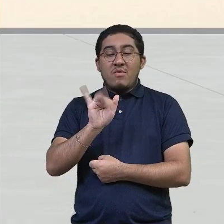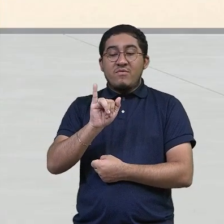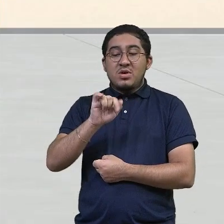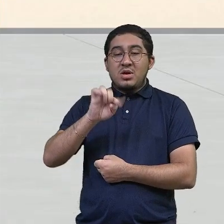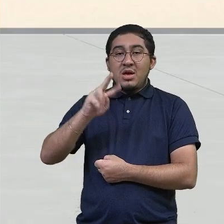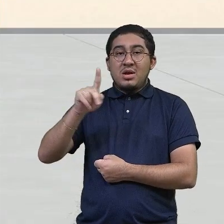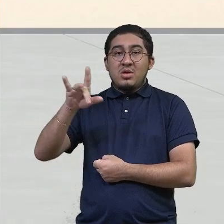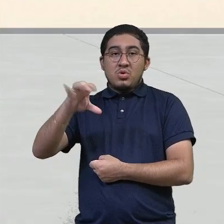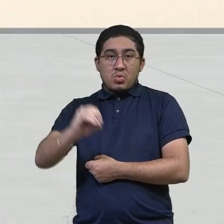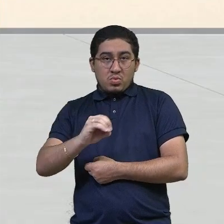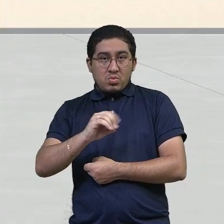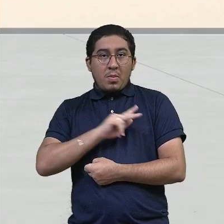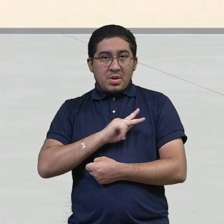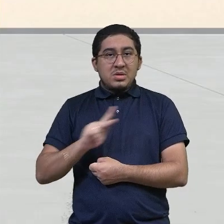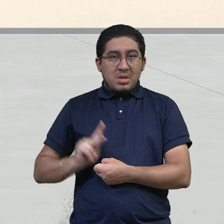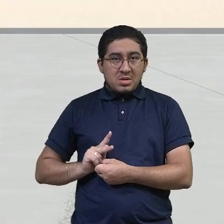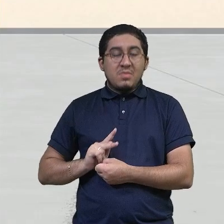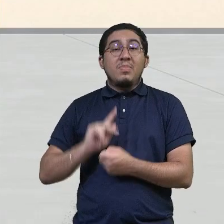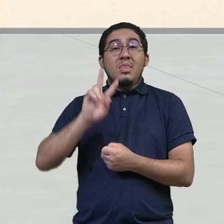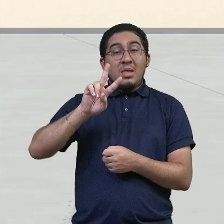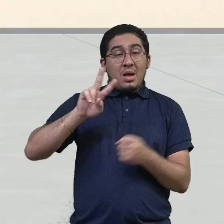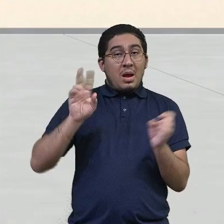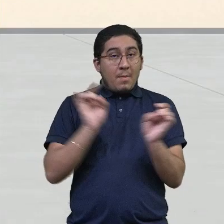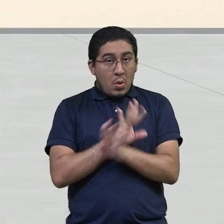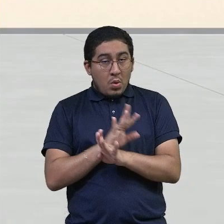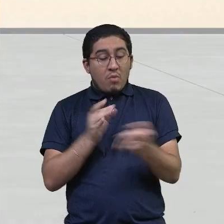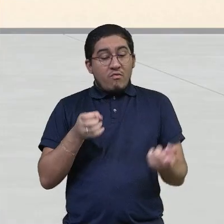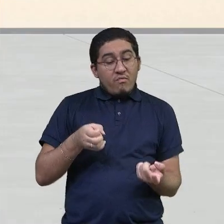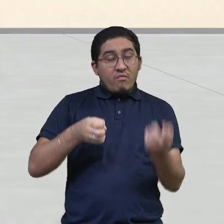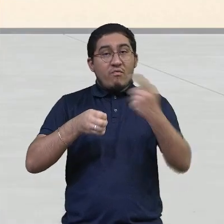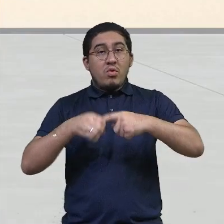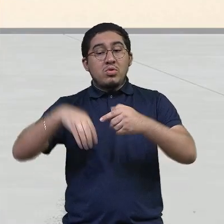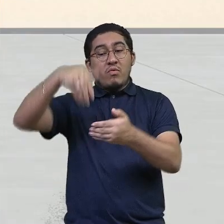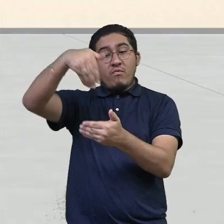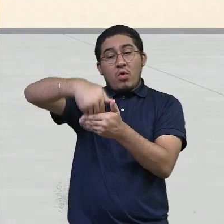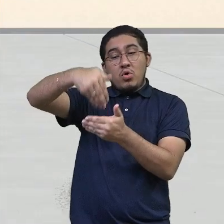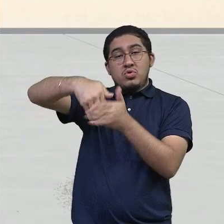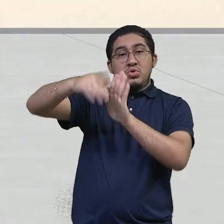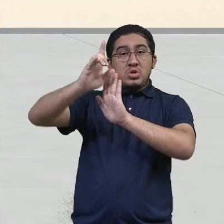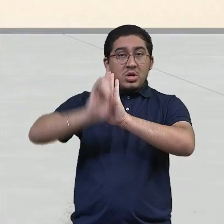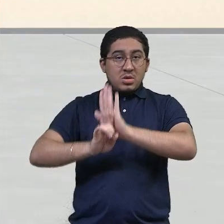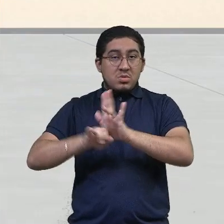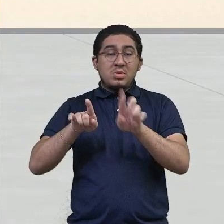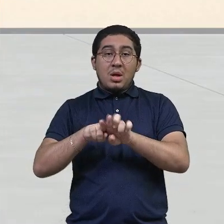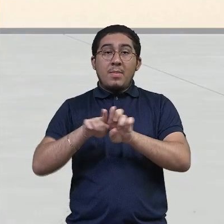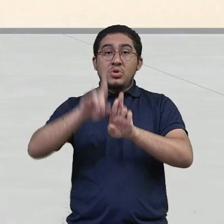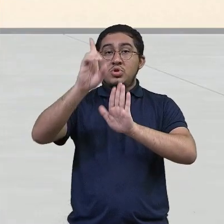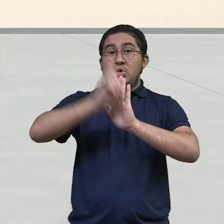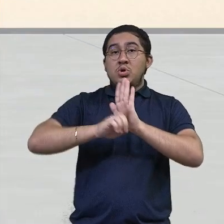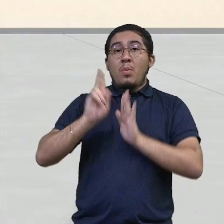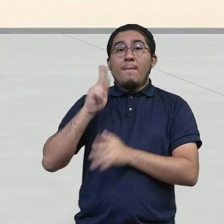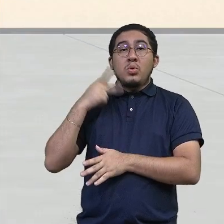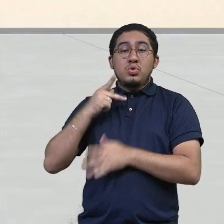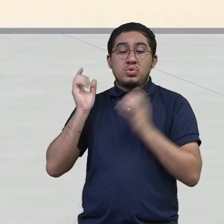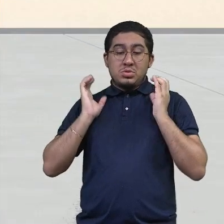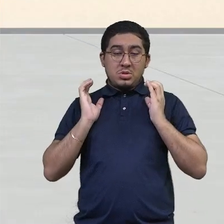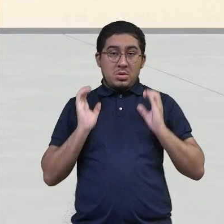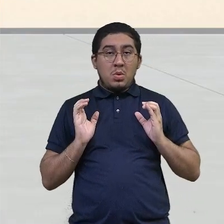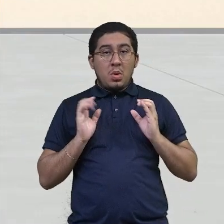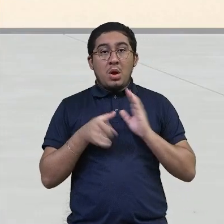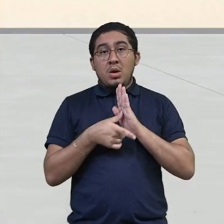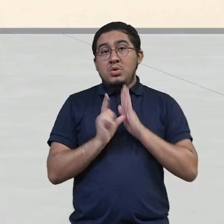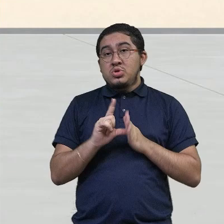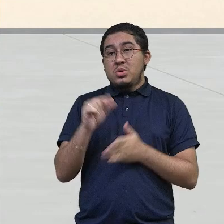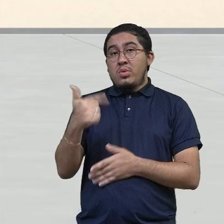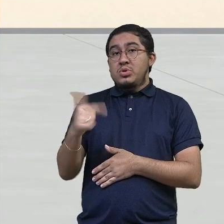das eleições, restabelecimento dos direitos políticos de cidadãos que perderam seus direitos,